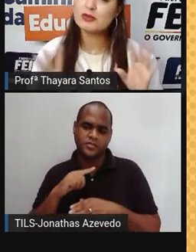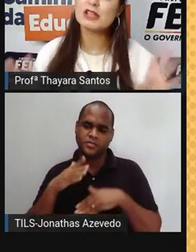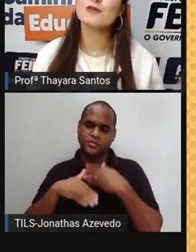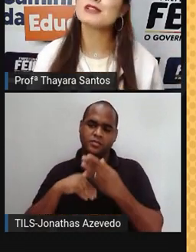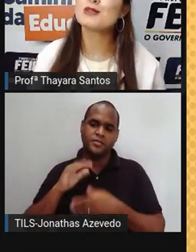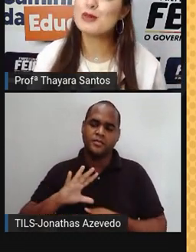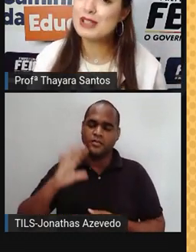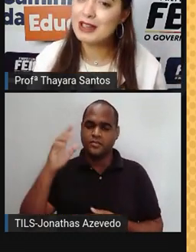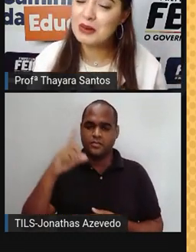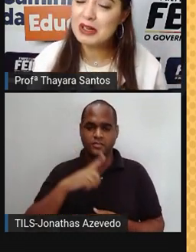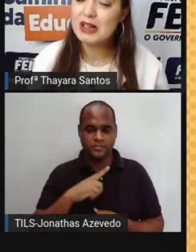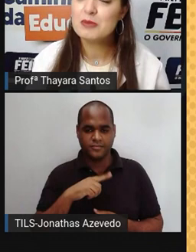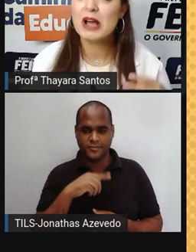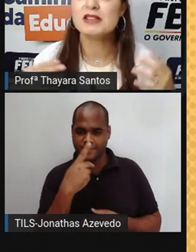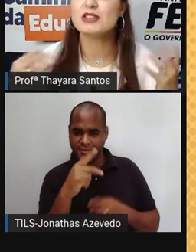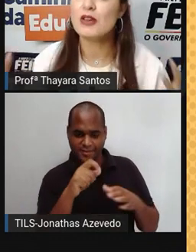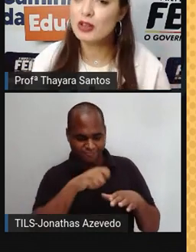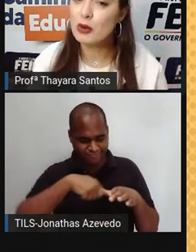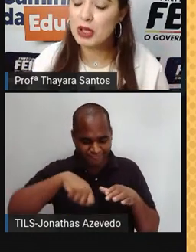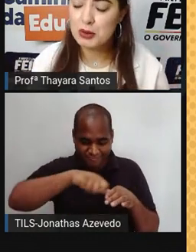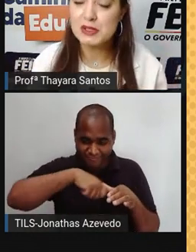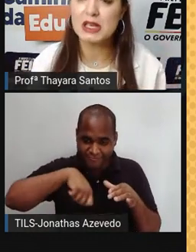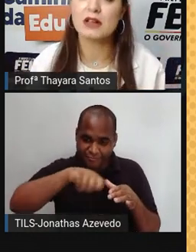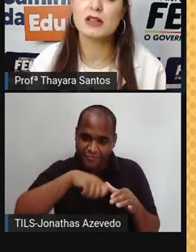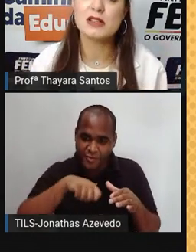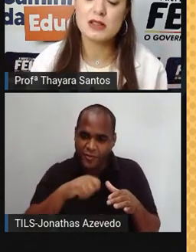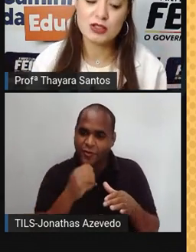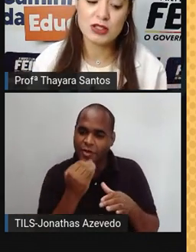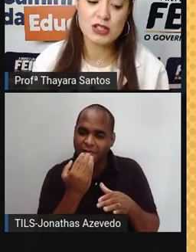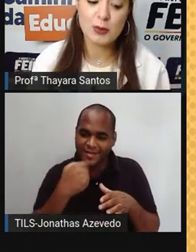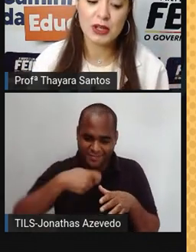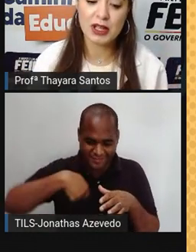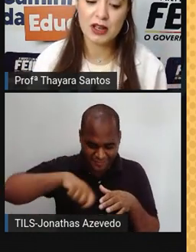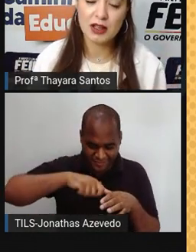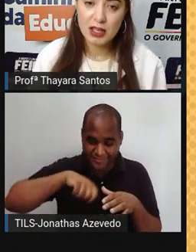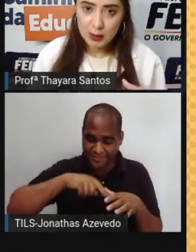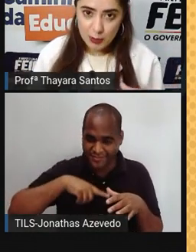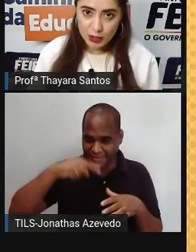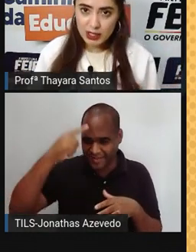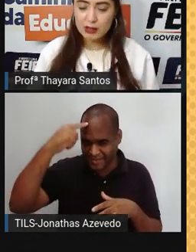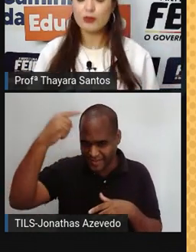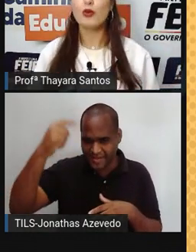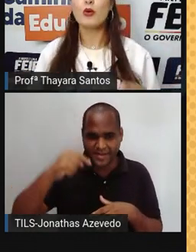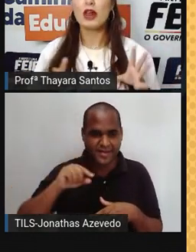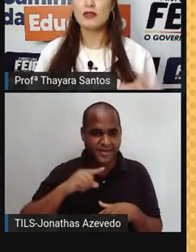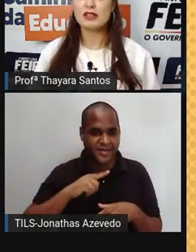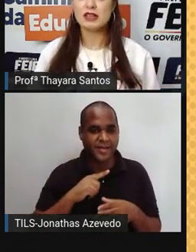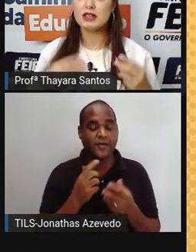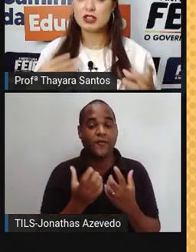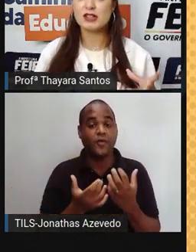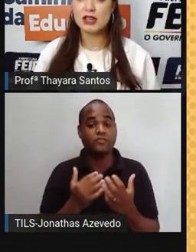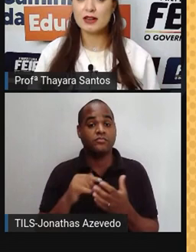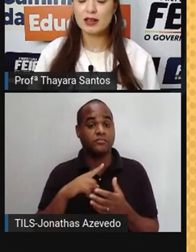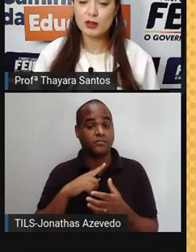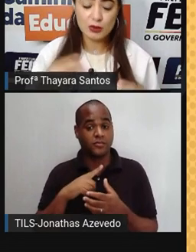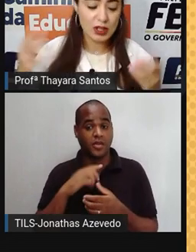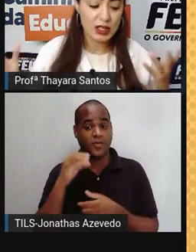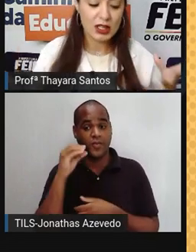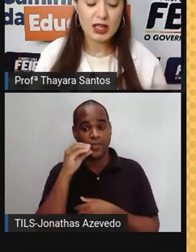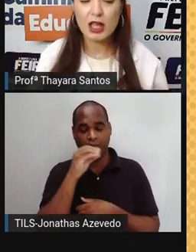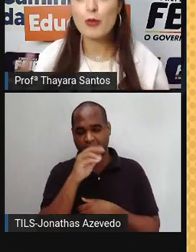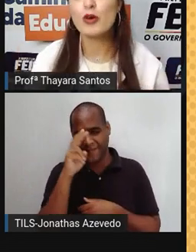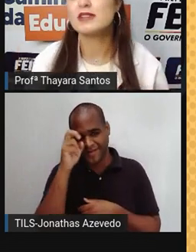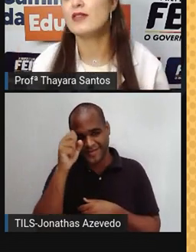desse tipo não sei se vocês cozinham mas se já viram uma das vezes a gente deixa a panela Bota lá no fogo ela vazia deixava